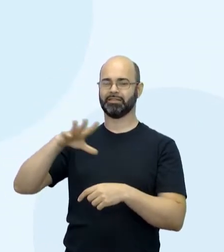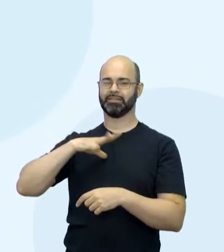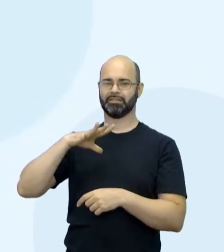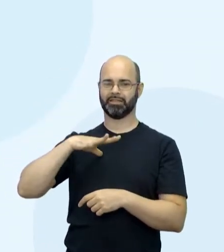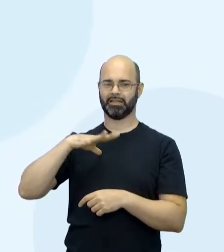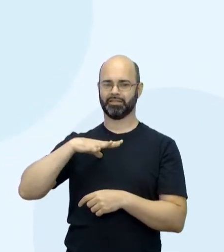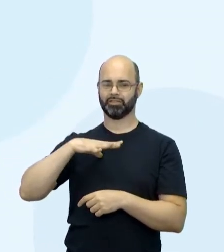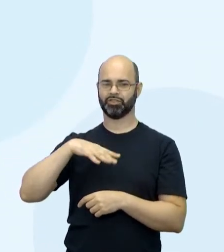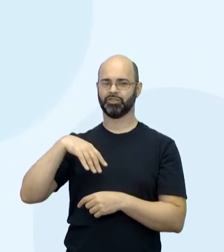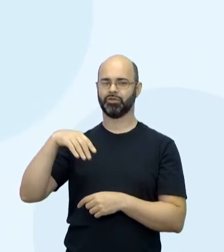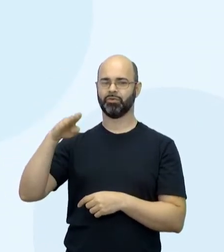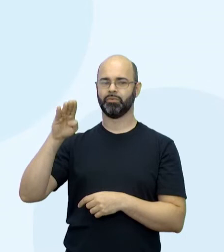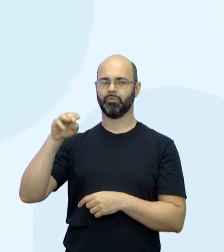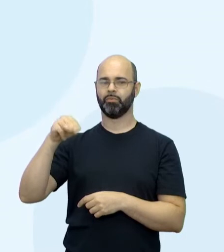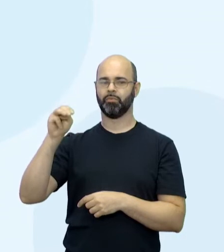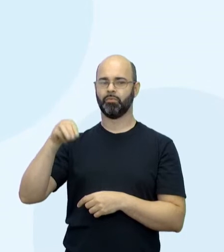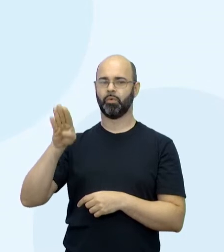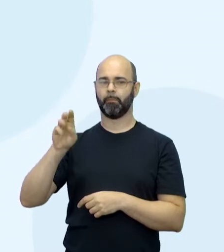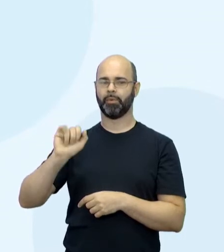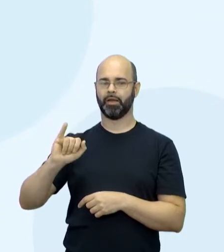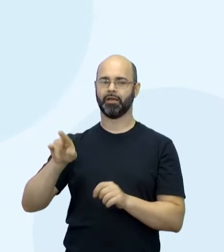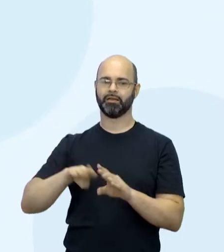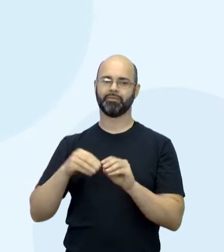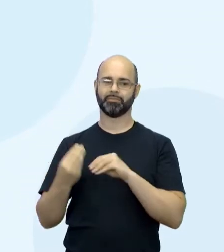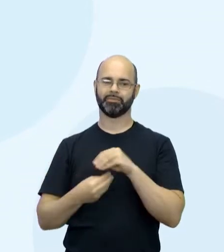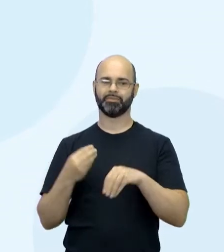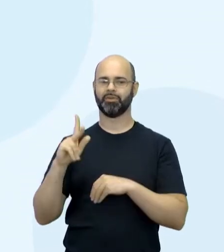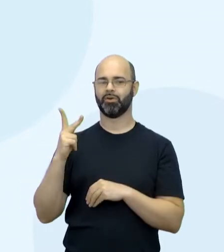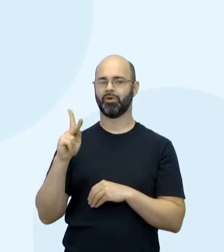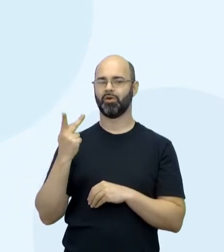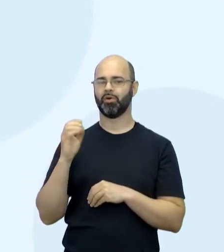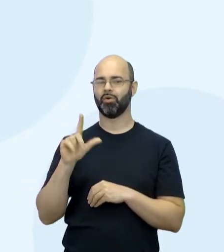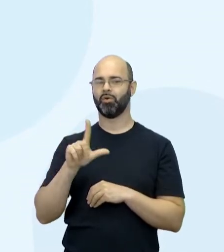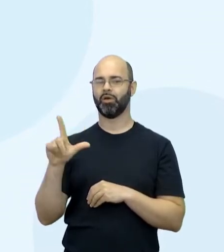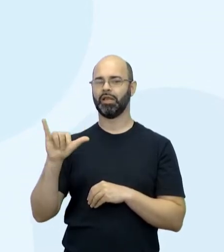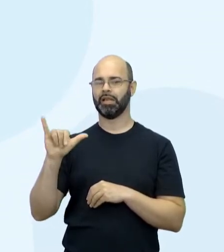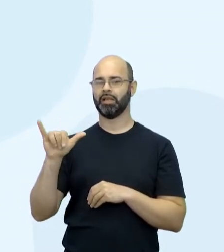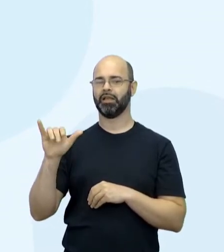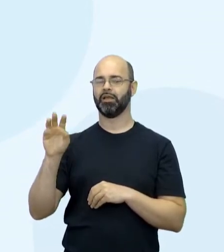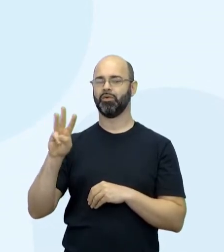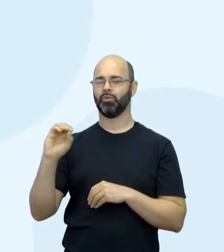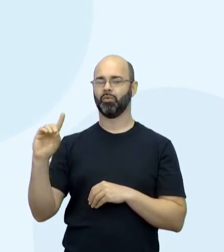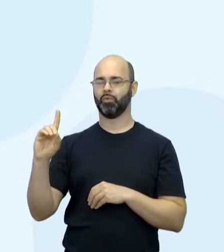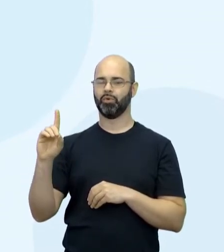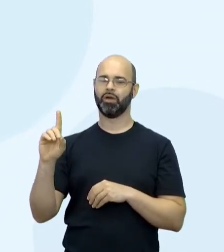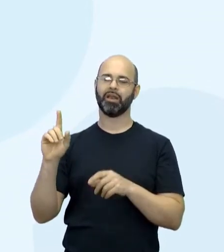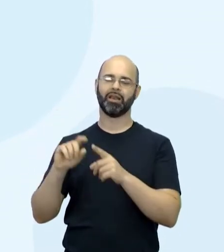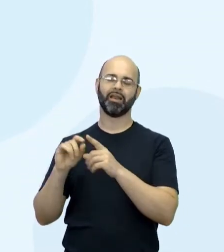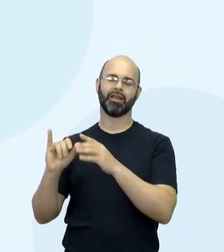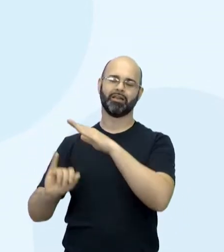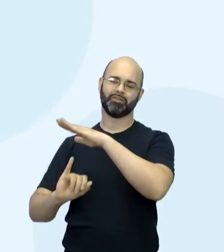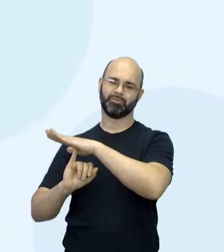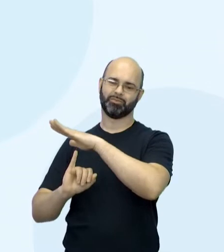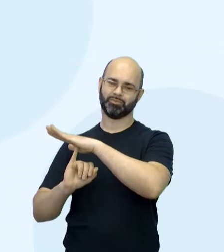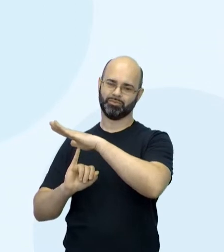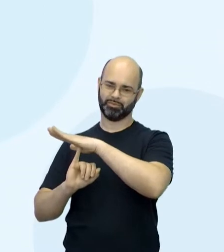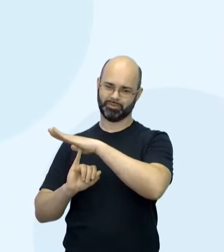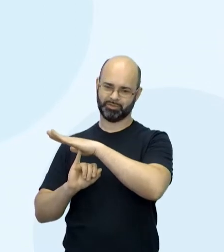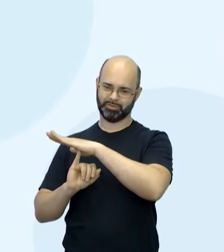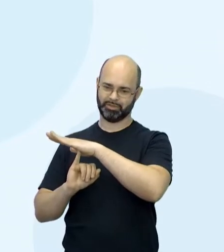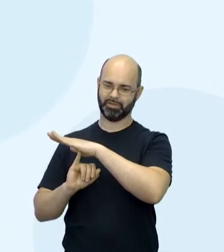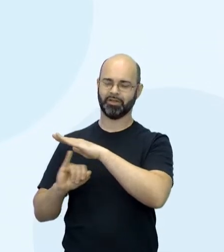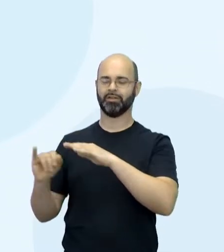se concentra essa indústria, e de Hollywood, nome dado à indústria cinematográfica norte-americana.